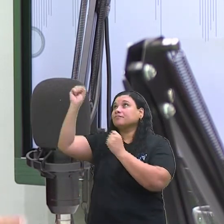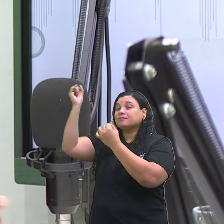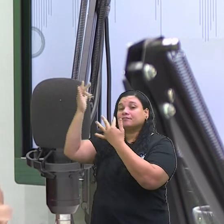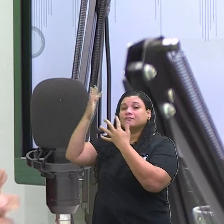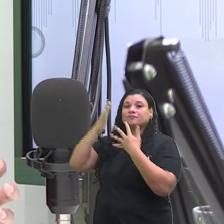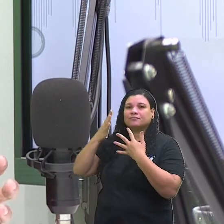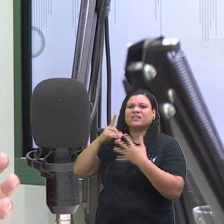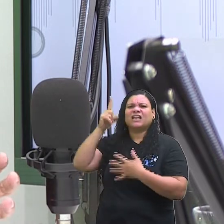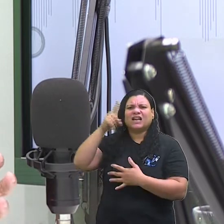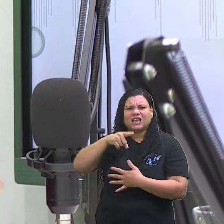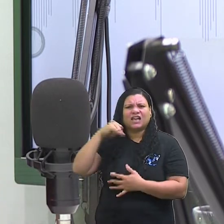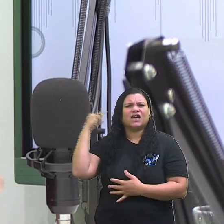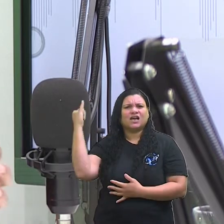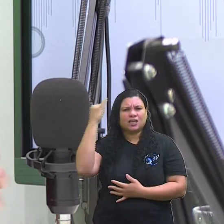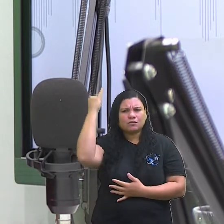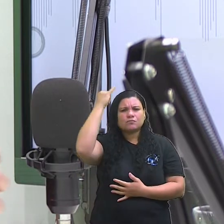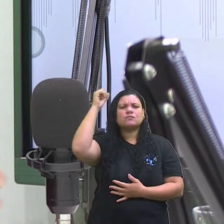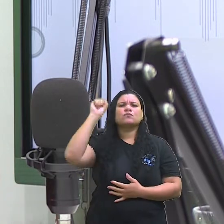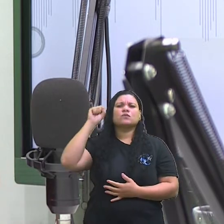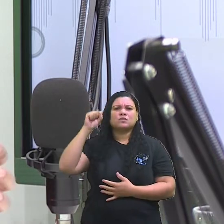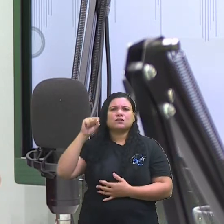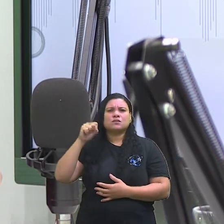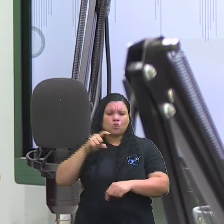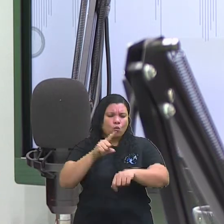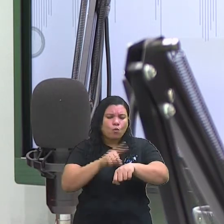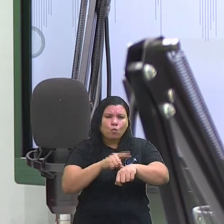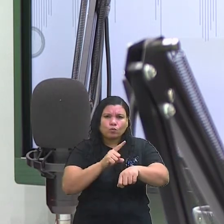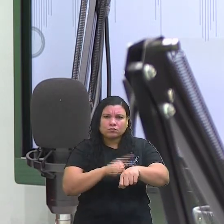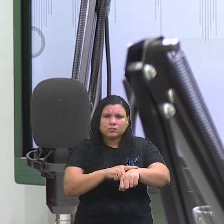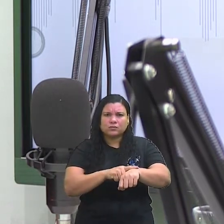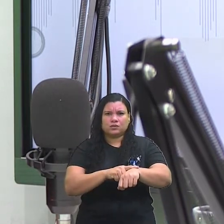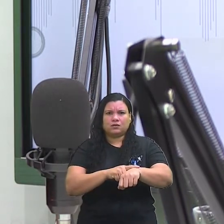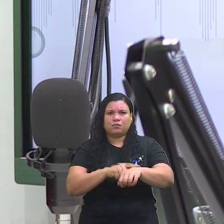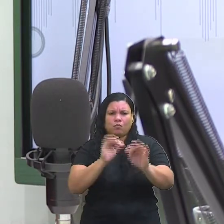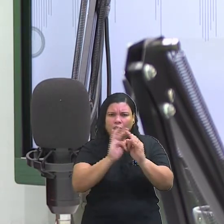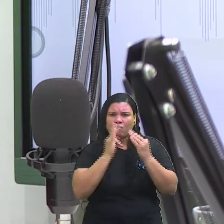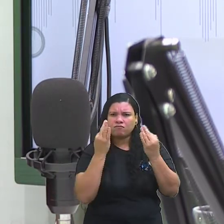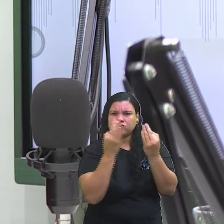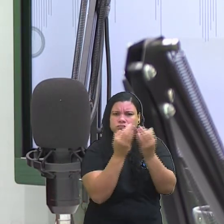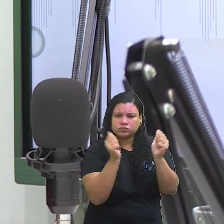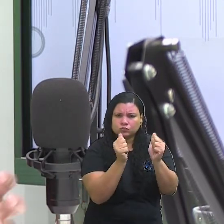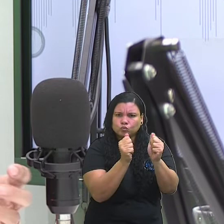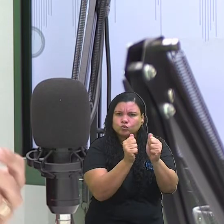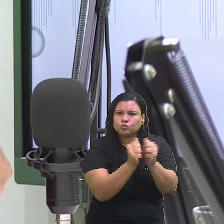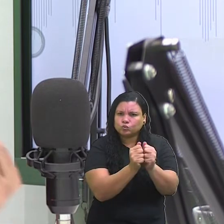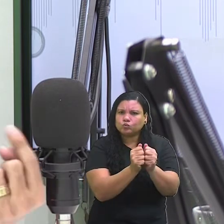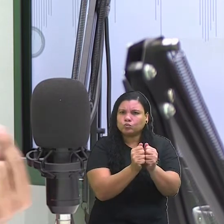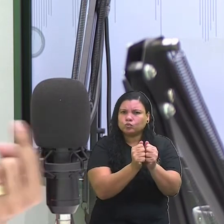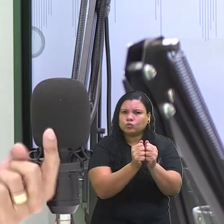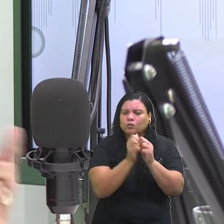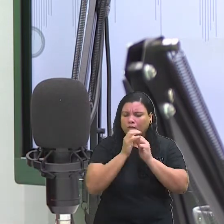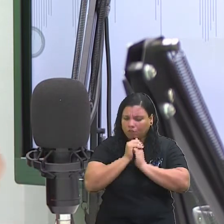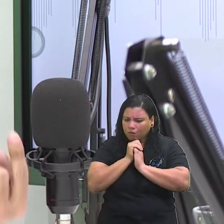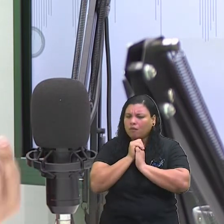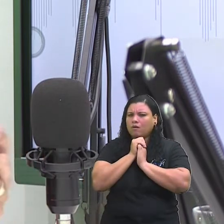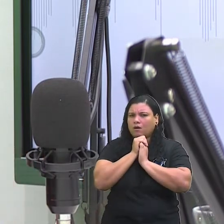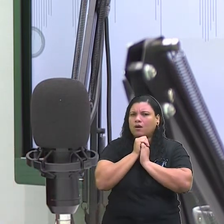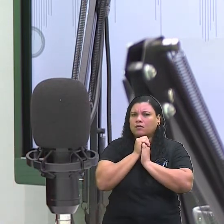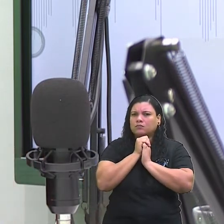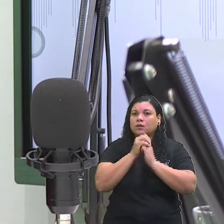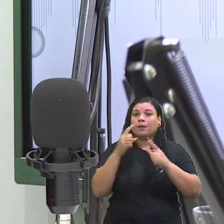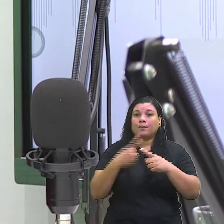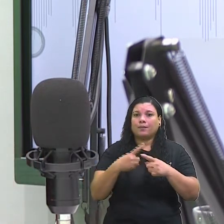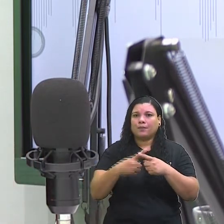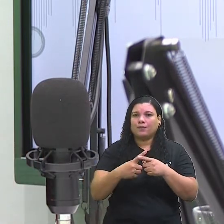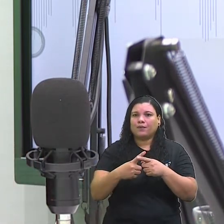e isso nos propicia uma aproximação, não só de Deus, mas também uma aproximação de nós mesmos